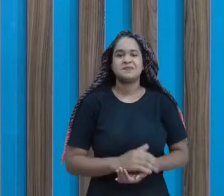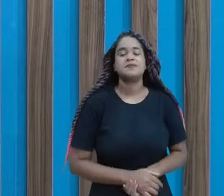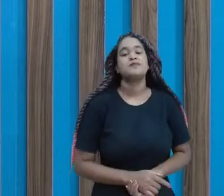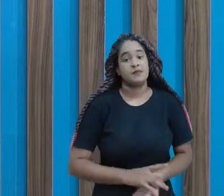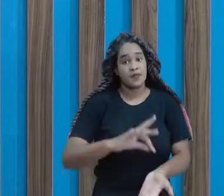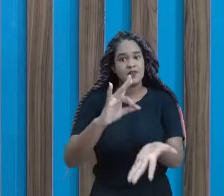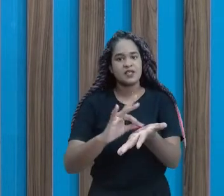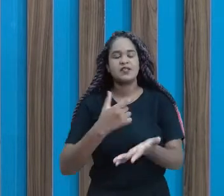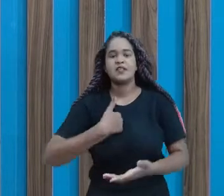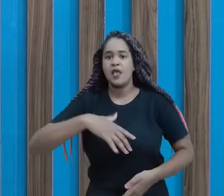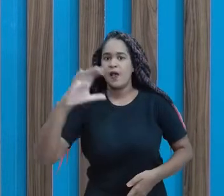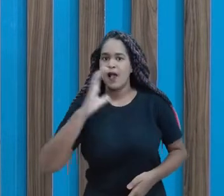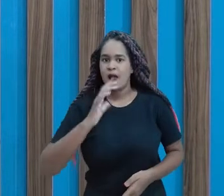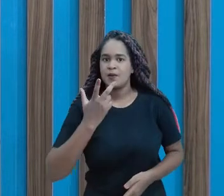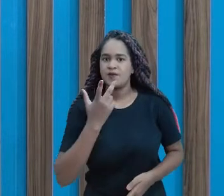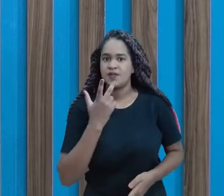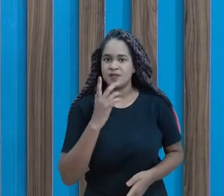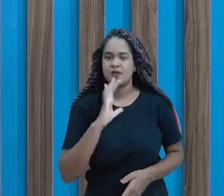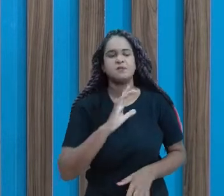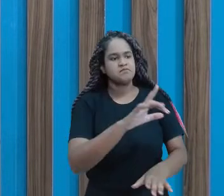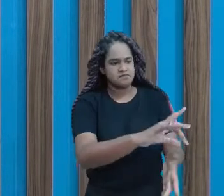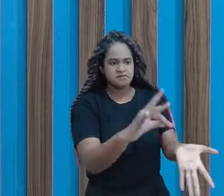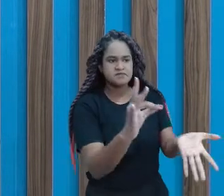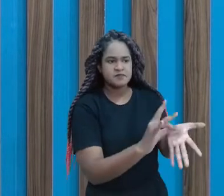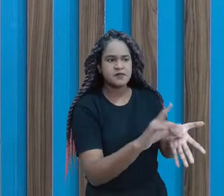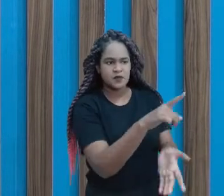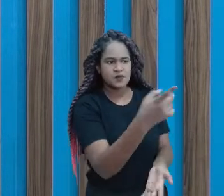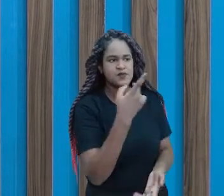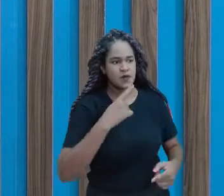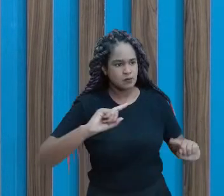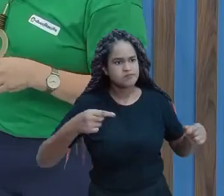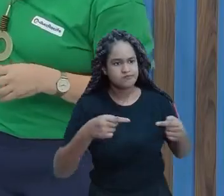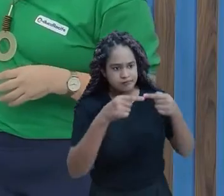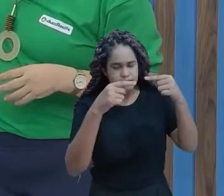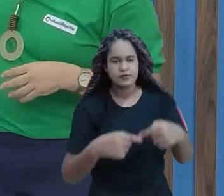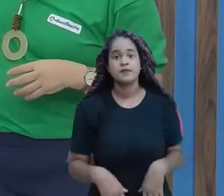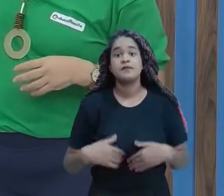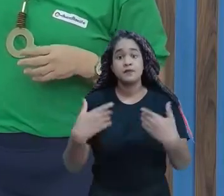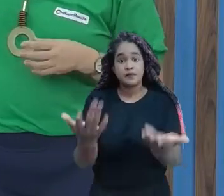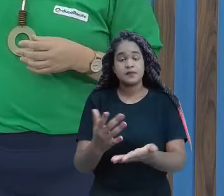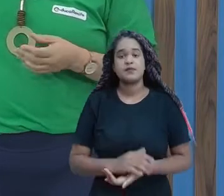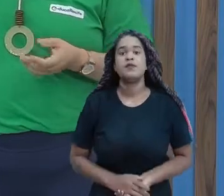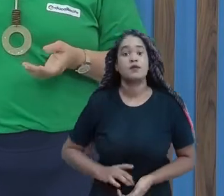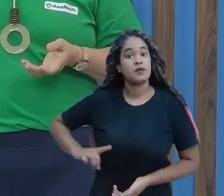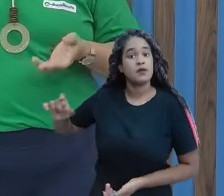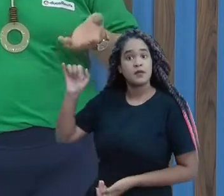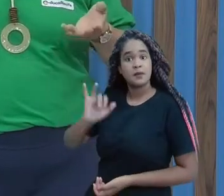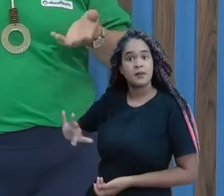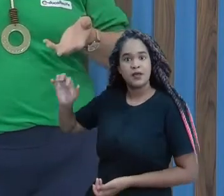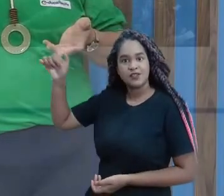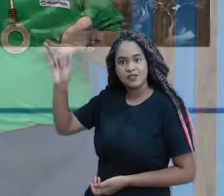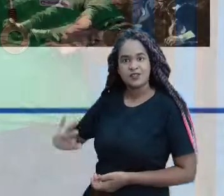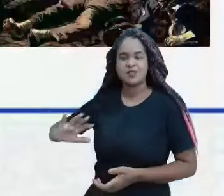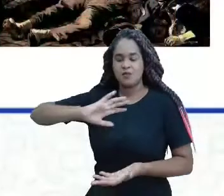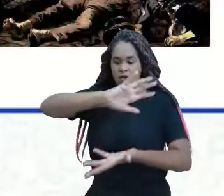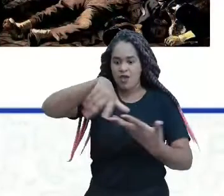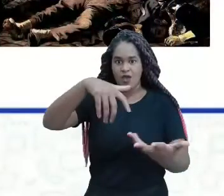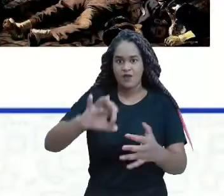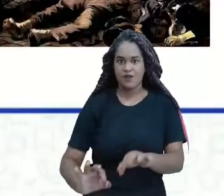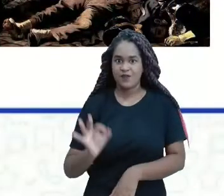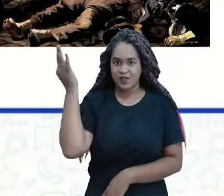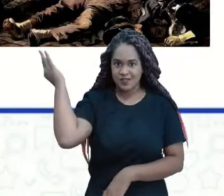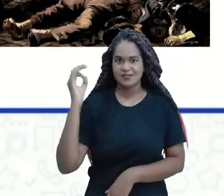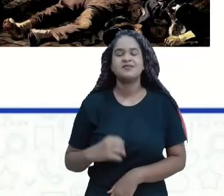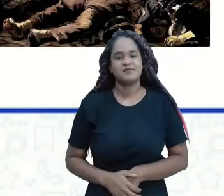tentando correr um pouquinho por causa do tempo, mas foi muito apropriado que você colocou. Vocês estão vendo aí uma cena, né, da Revolução Francesa,